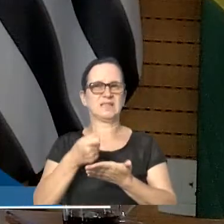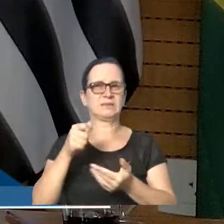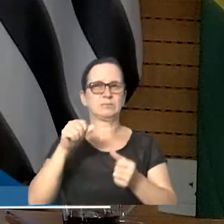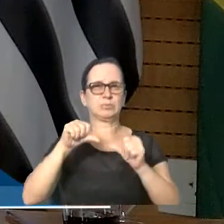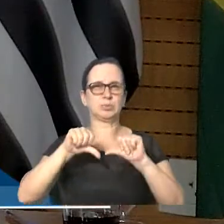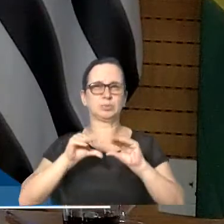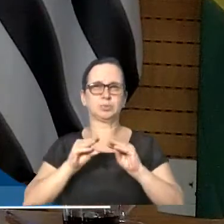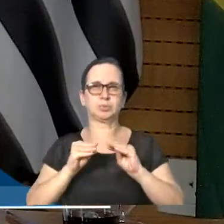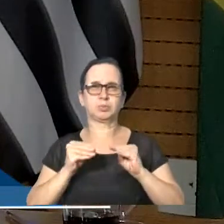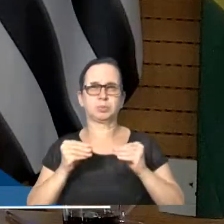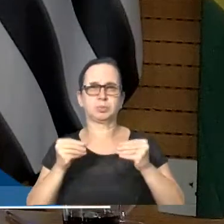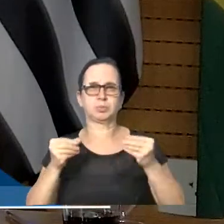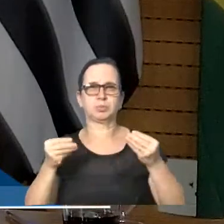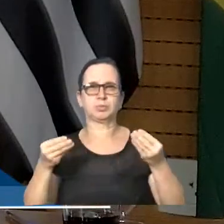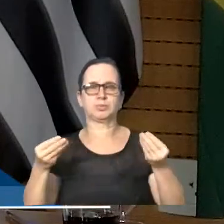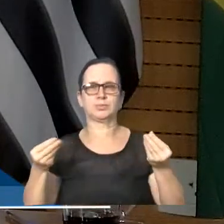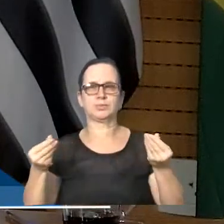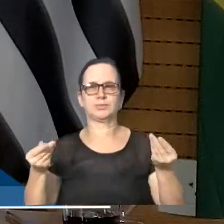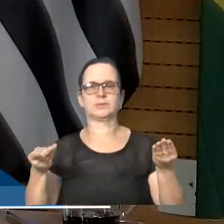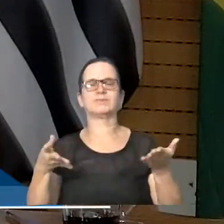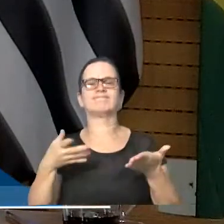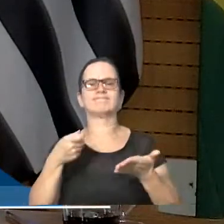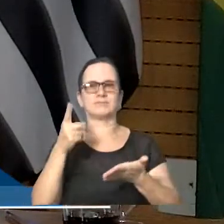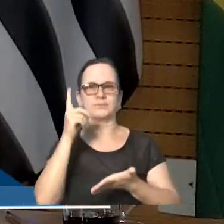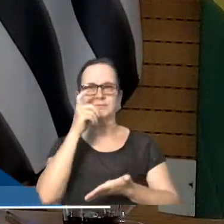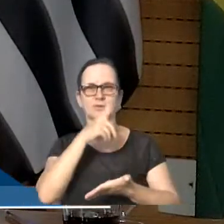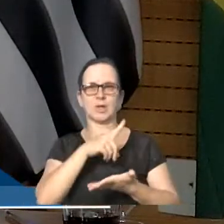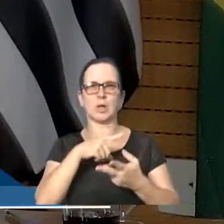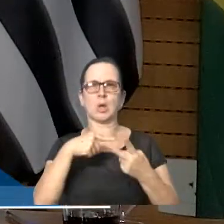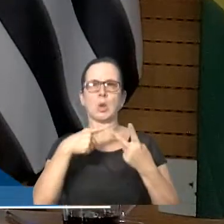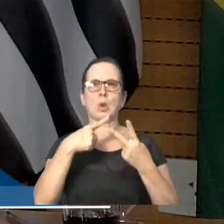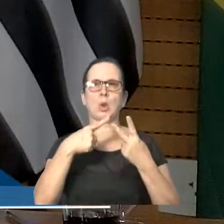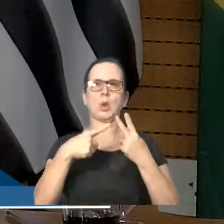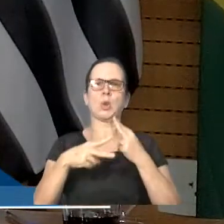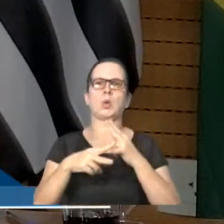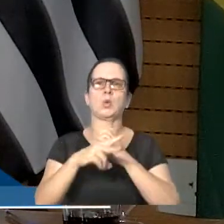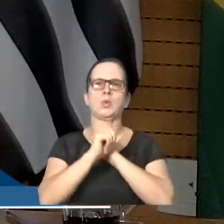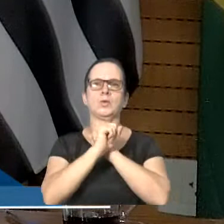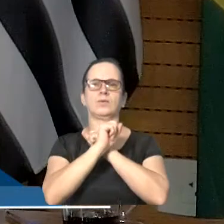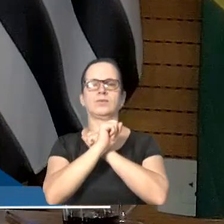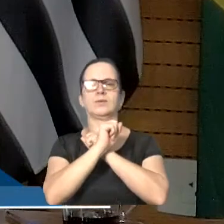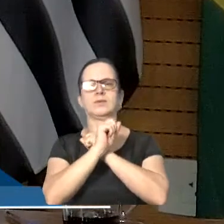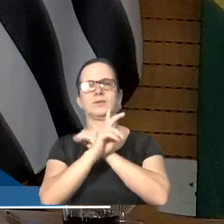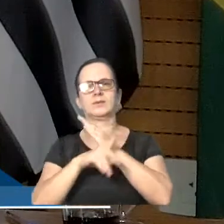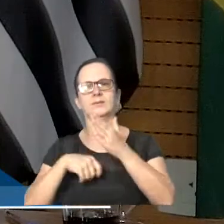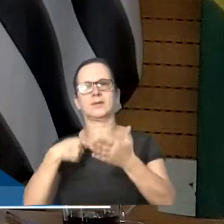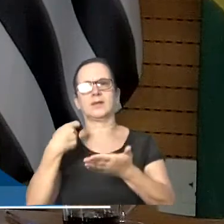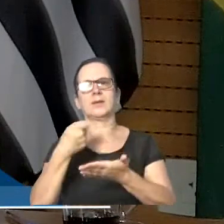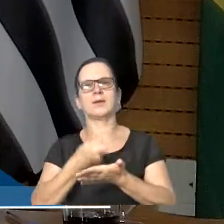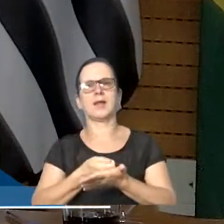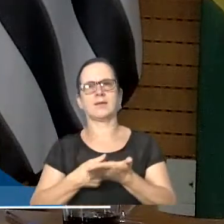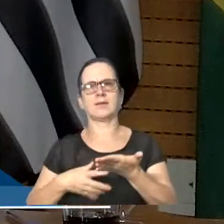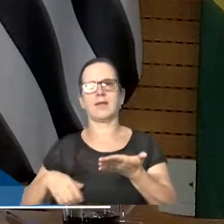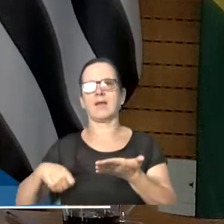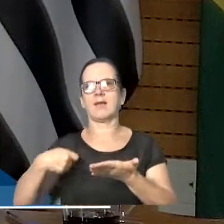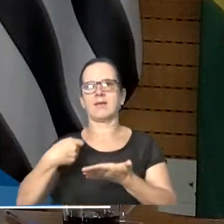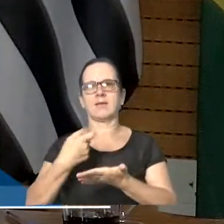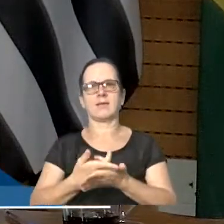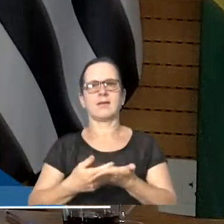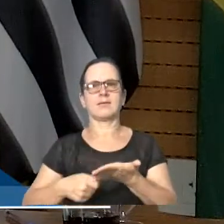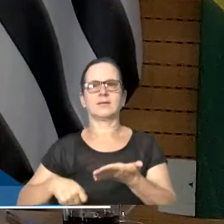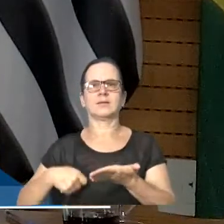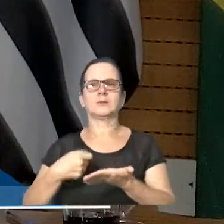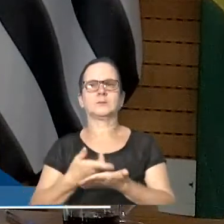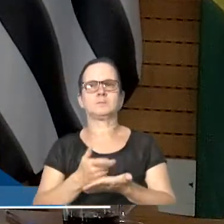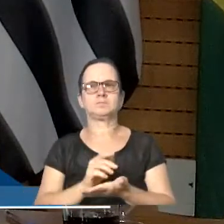as vezes que você gasta mal, você paga mais uma vez, duas vezes. E ele gasta mal. Ele gasta mal, por quê,